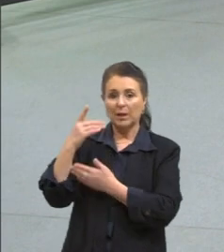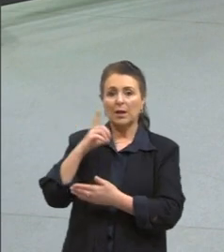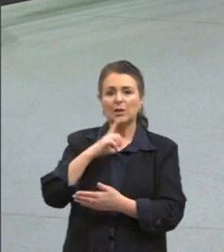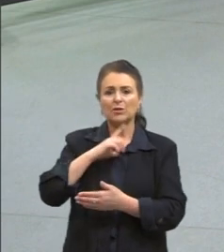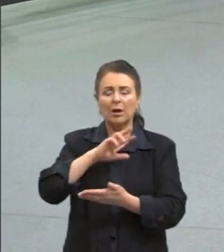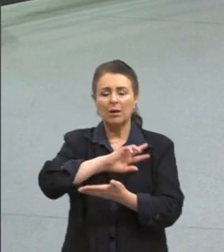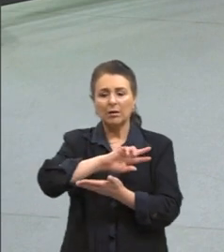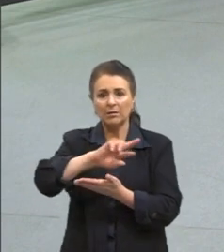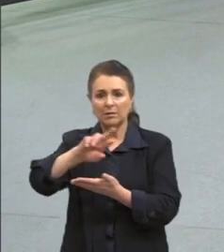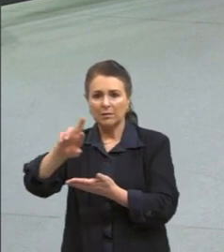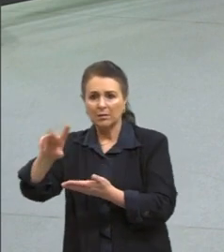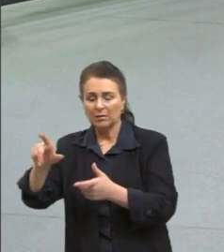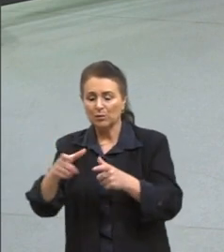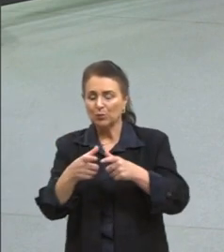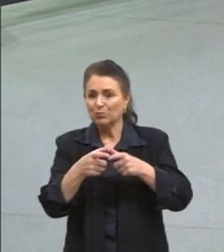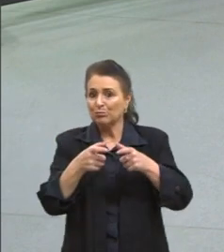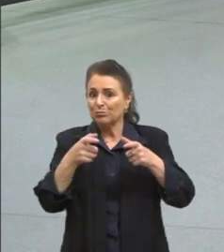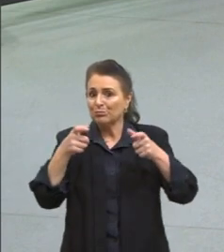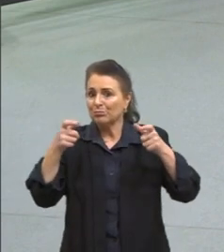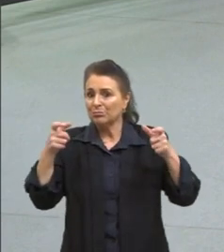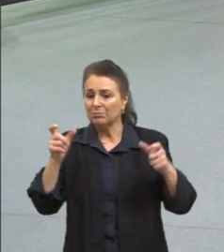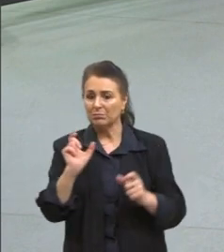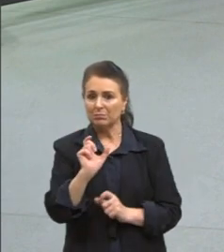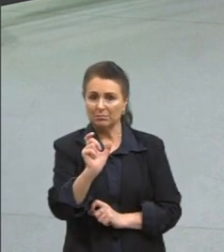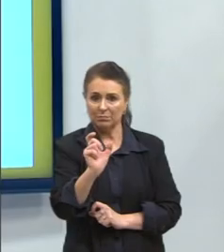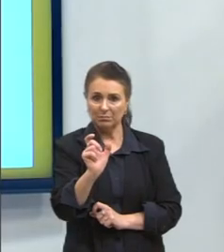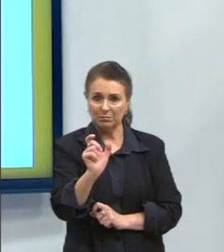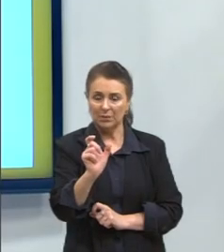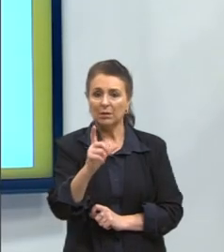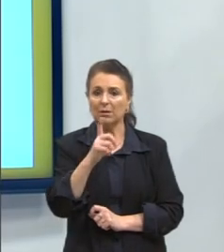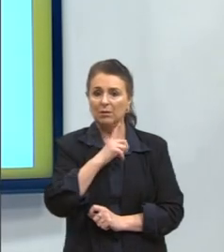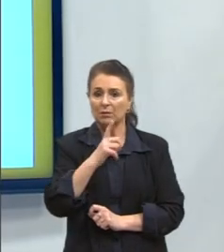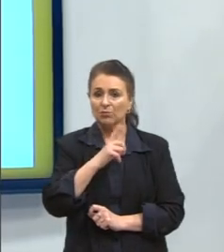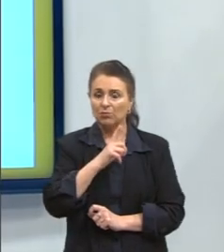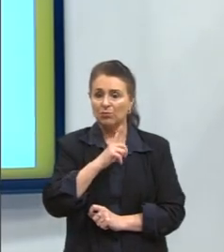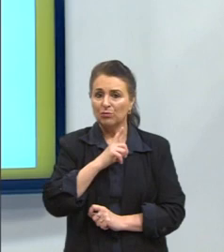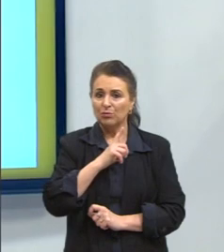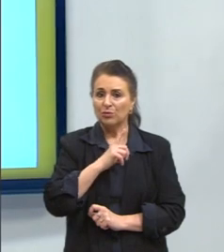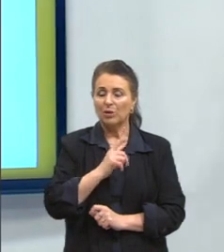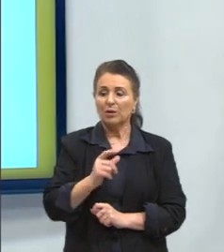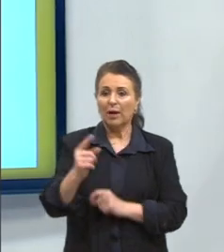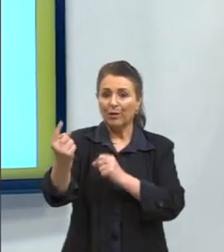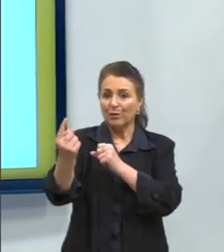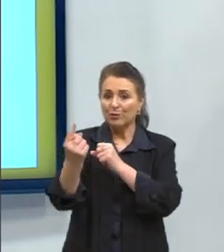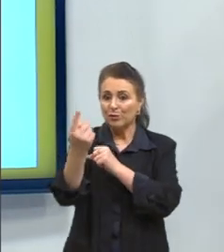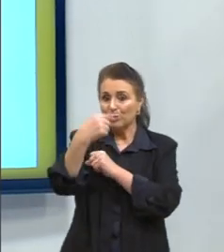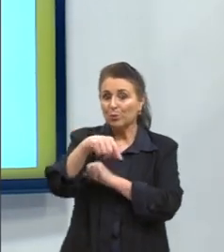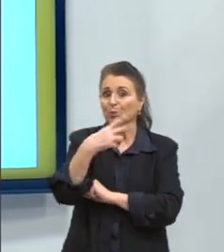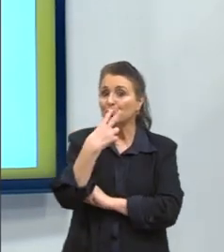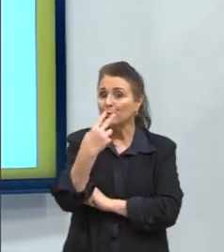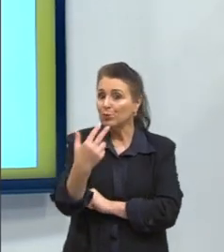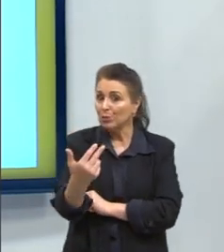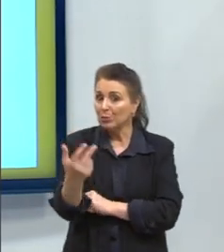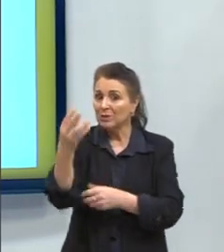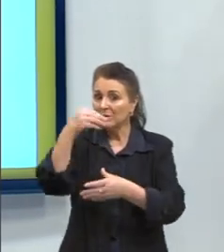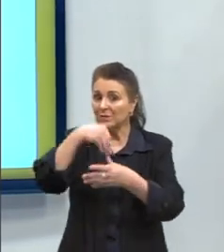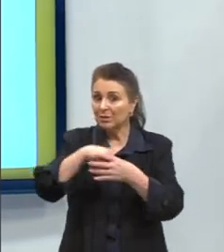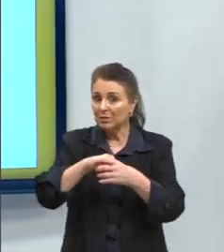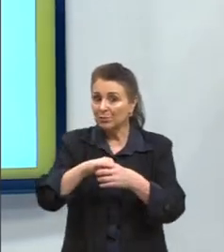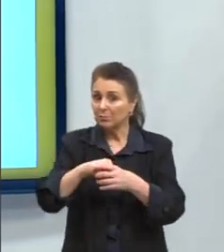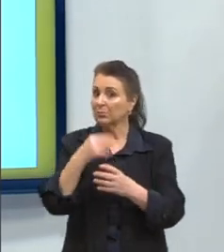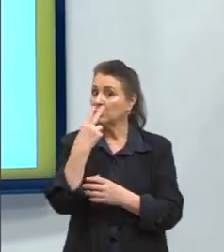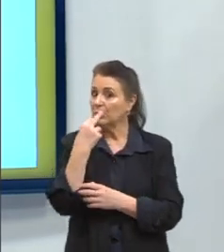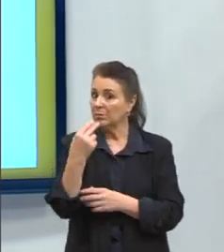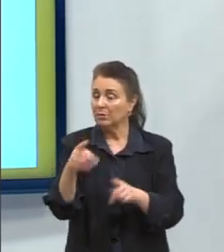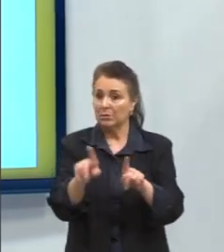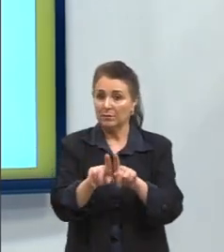diversidade gigantesca de palavras que a gente tinha exatamente vindas de outros idiomas assim como no inglês então